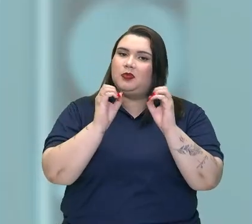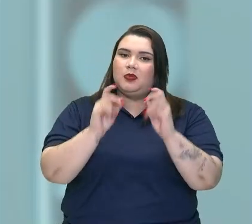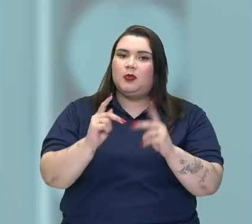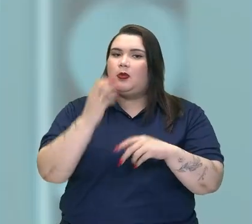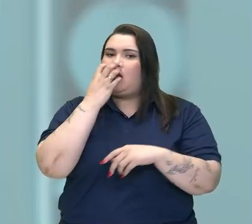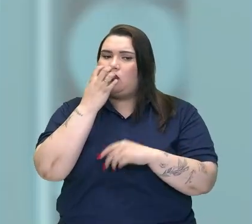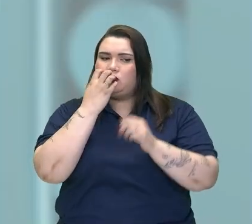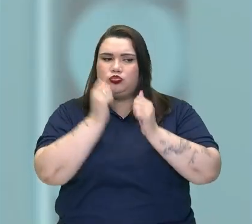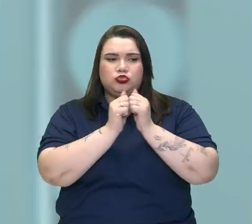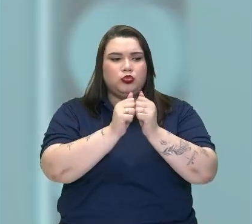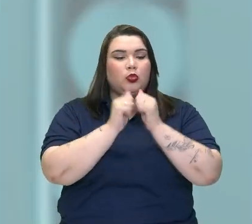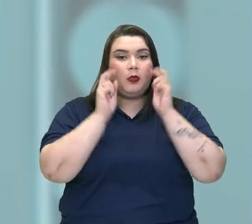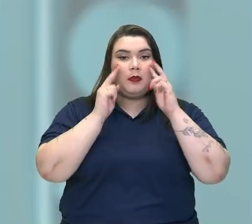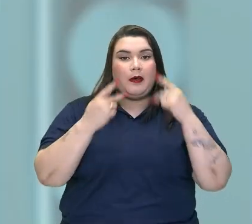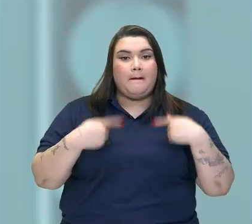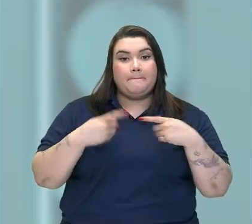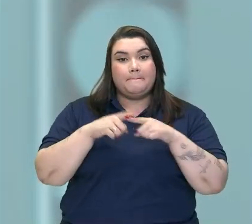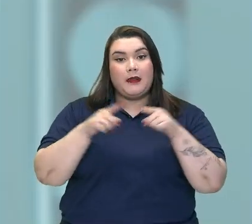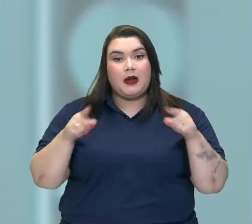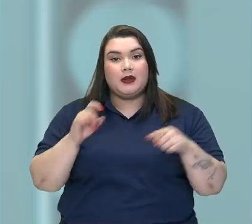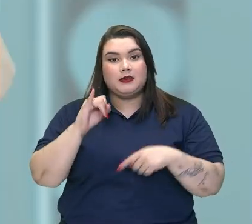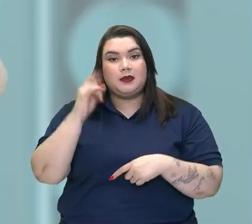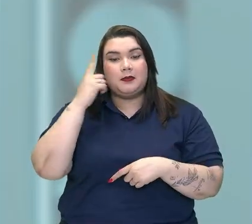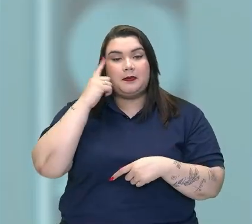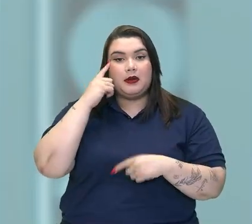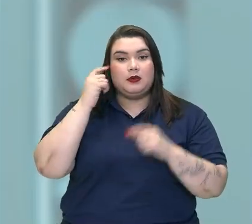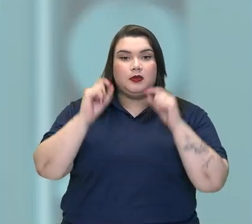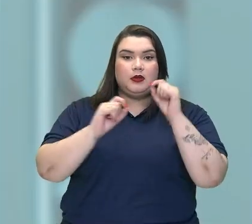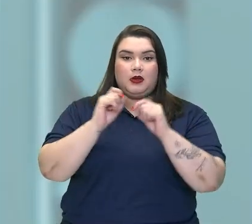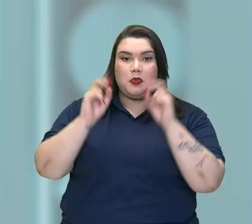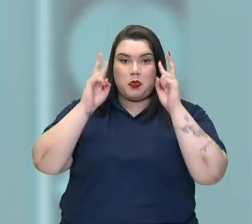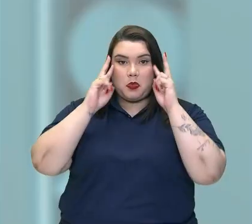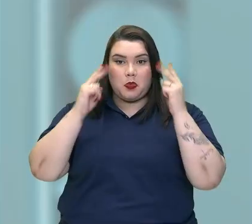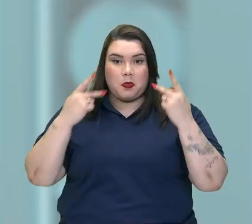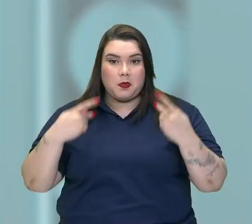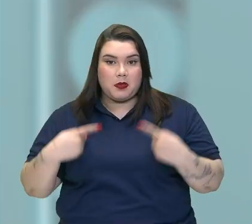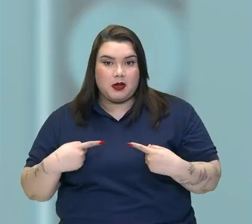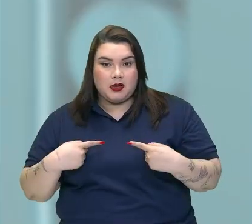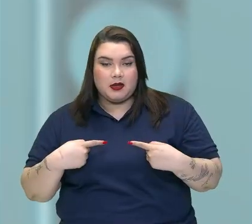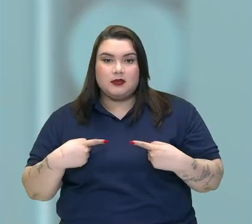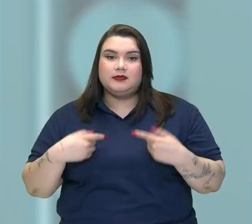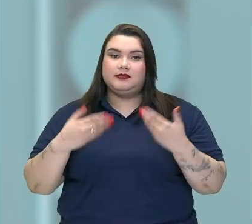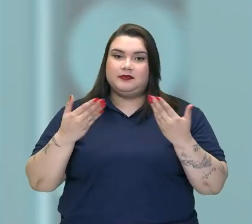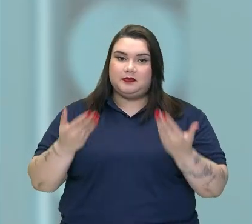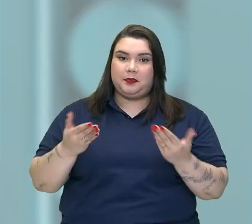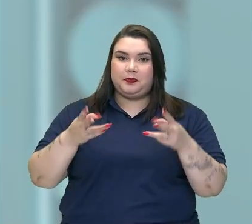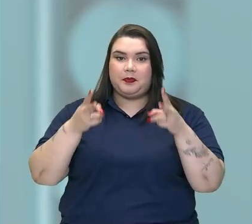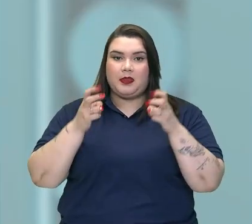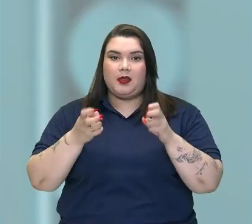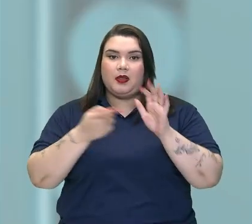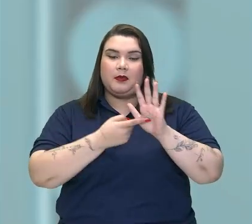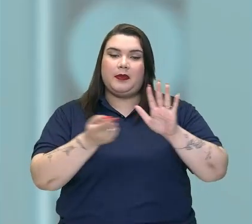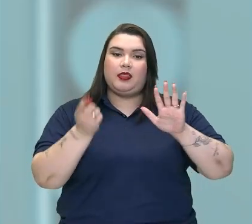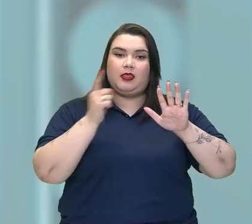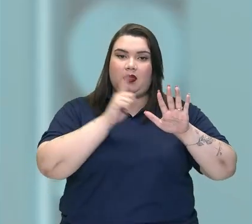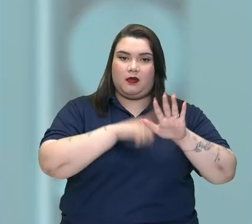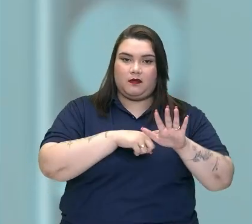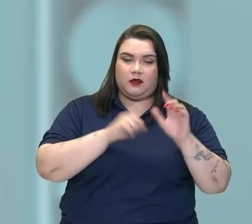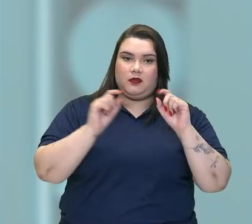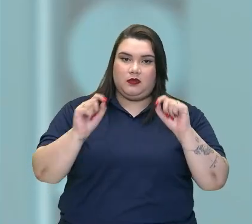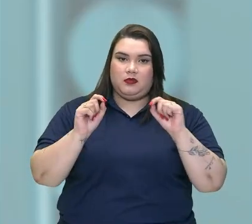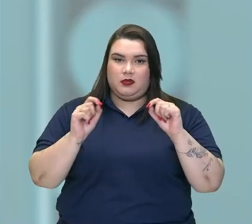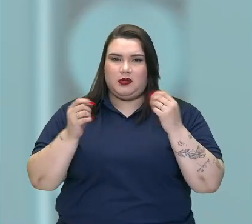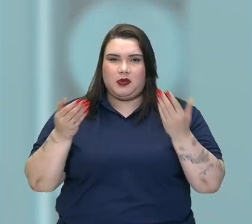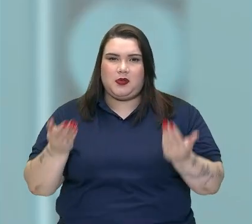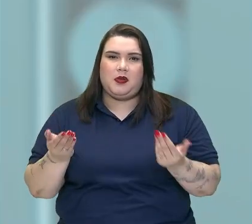do homem, tudo certo. Mas se a gente pensar na relação humana, de humano para humano, né, uma metaforização aí de que será